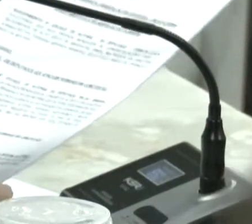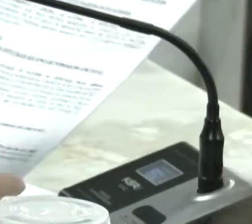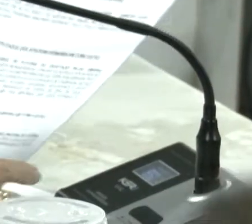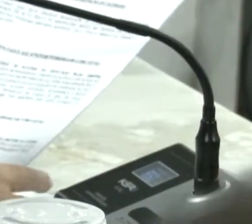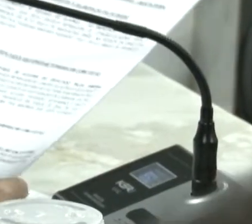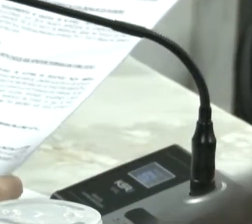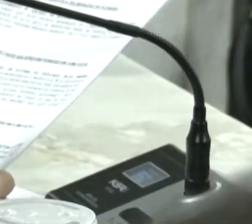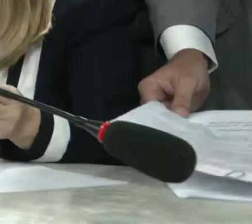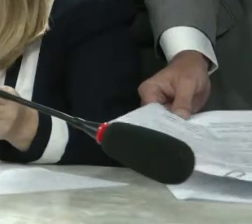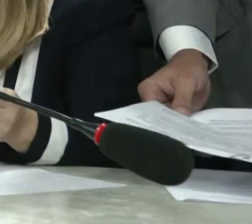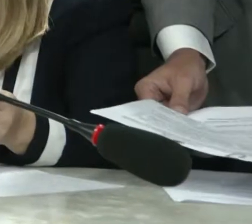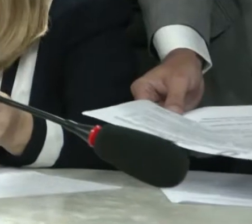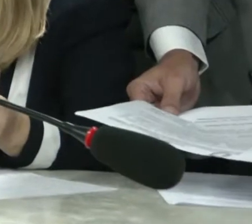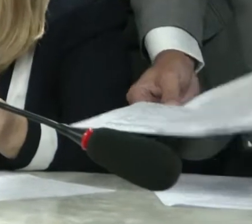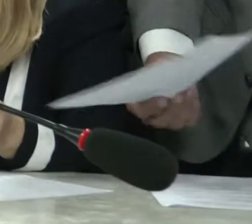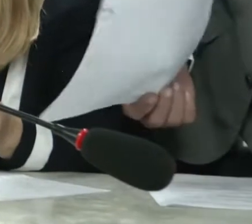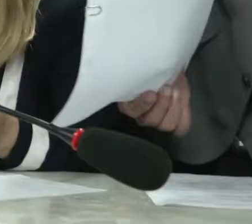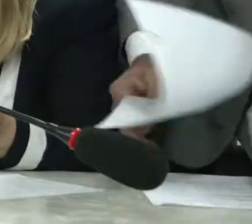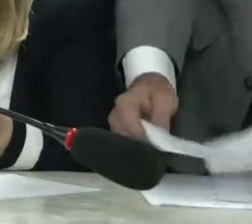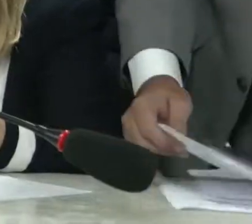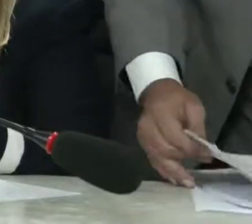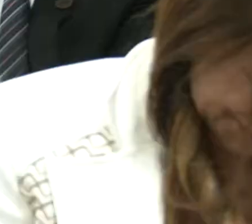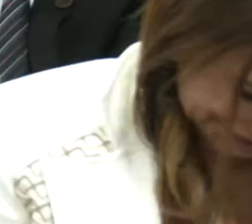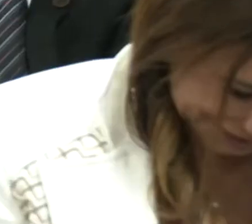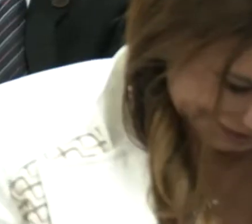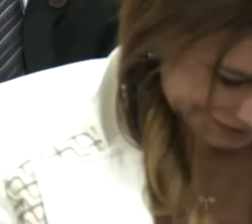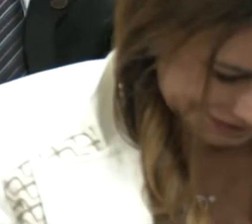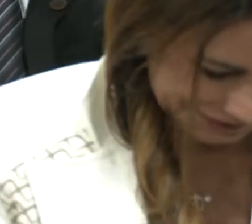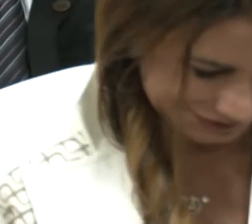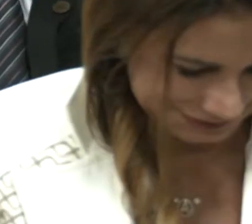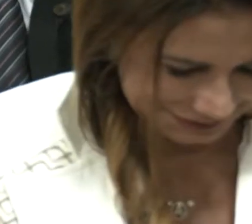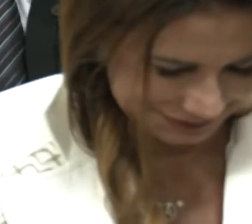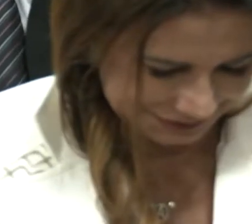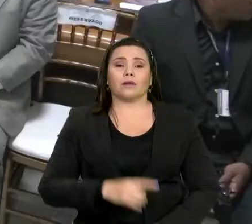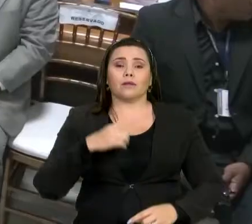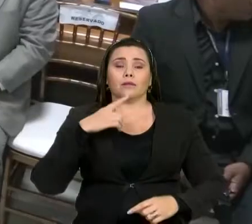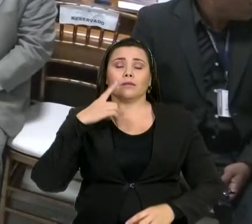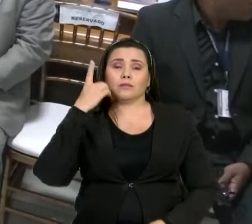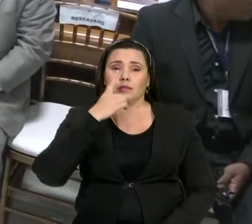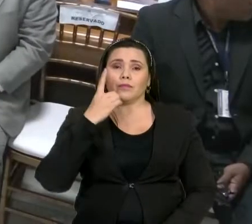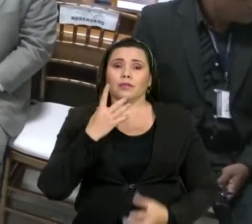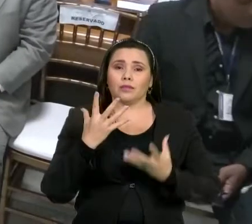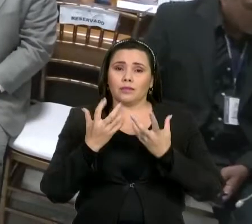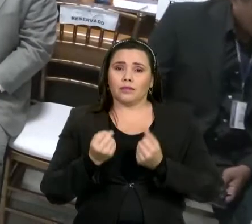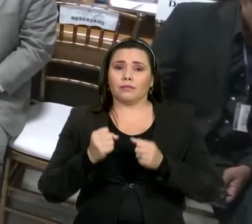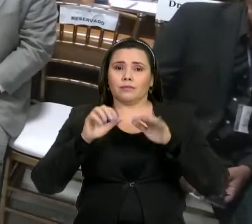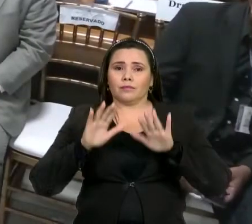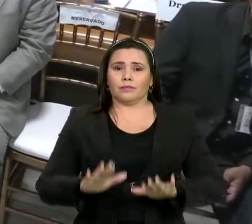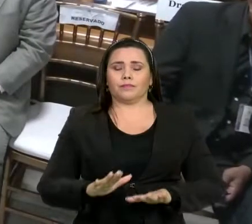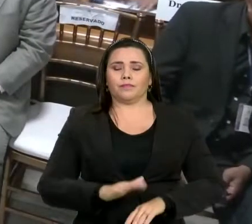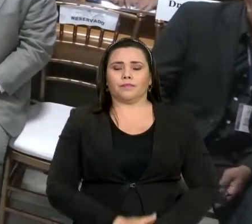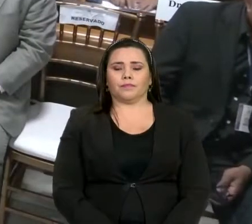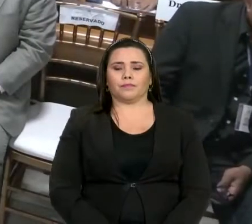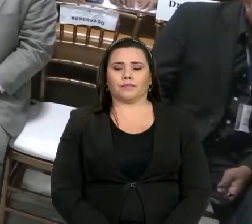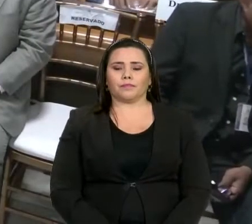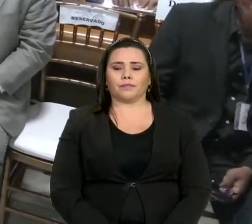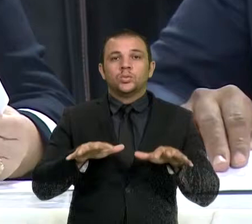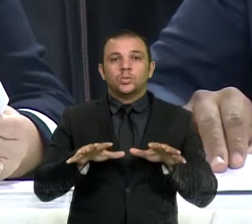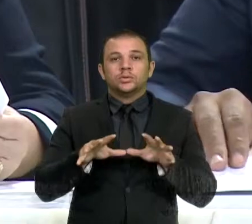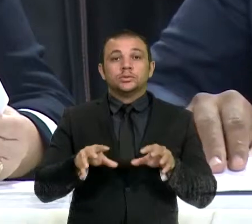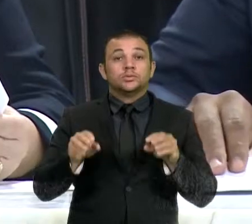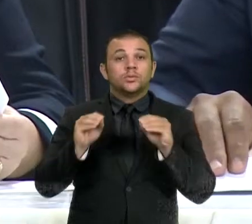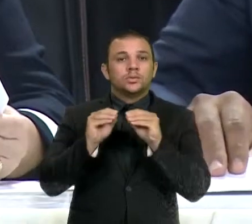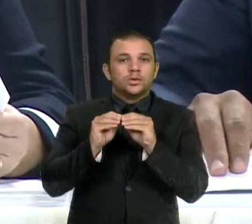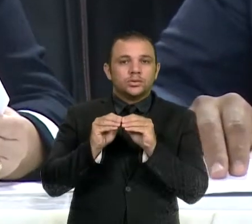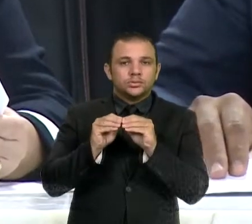matérias importantes, entre elas projetos de lei. Na ordem do dia, os deputados aprovaram a menção de congratulações